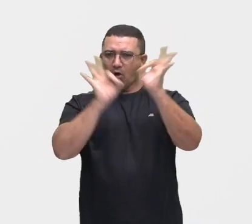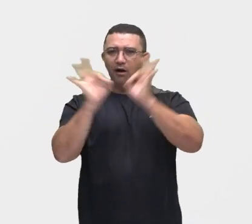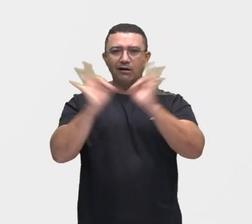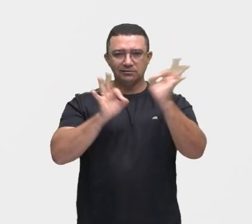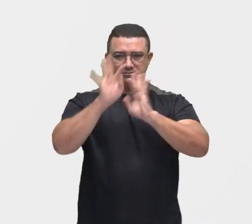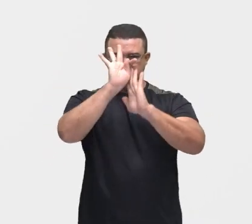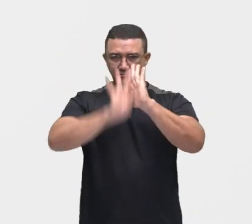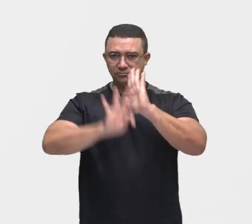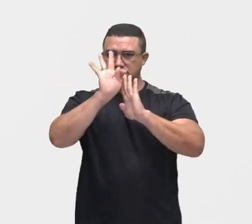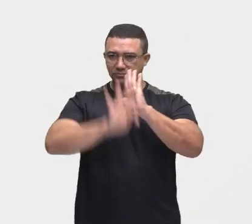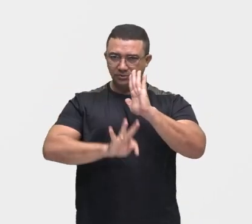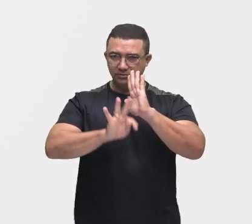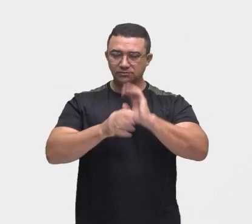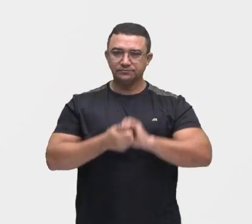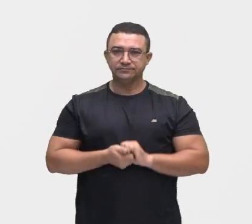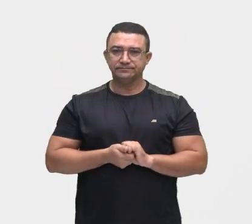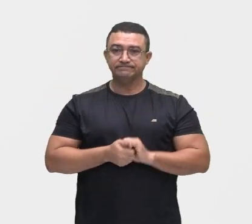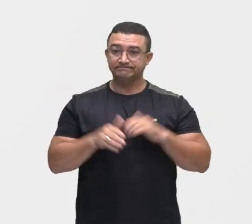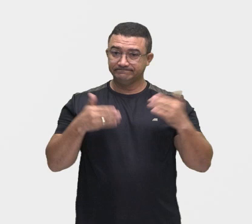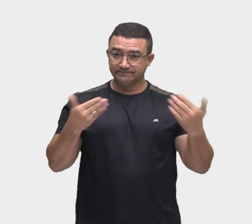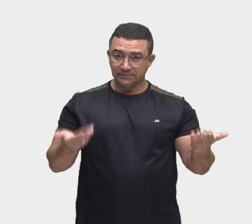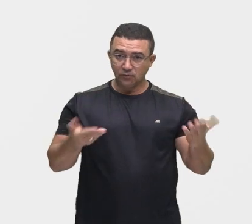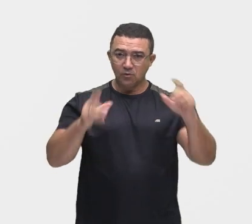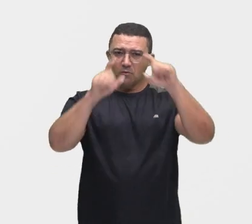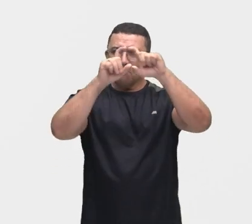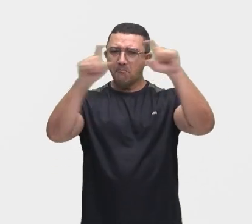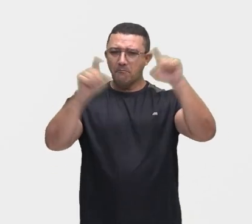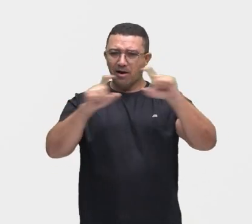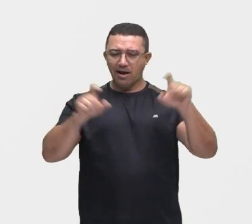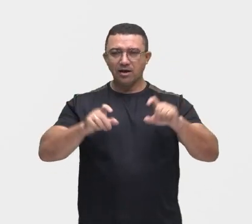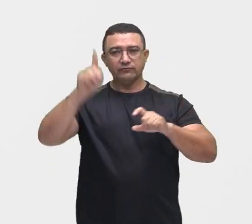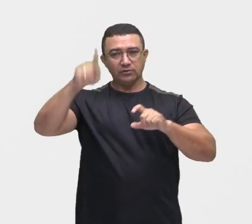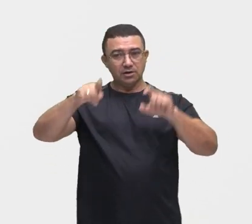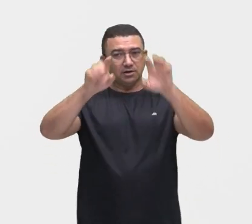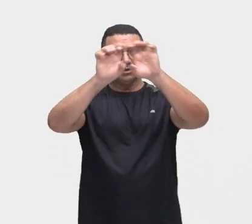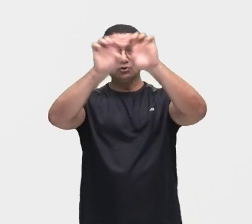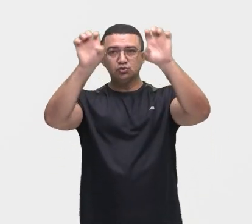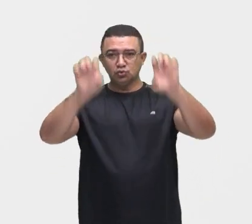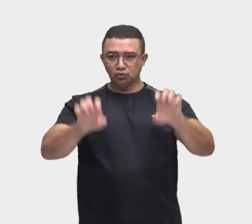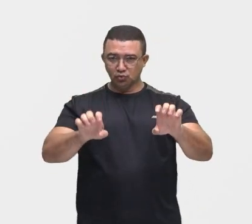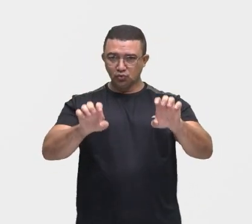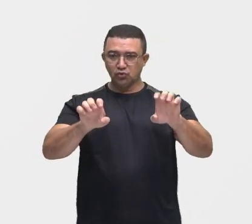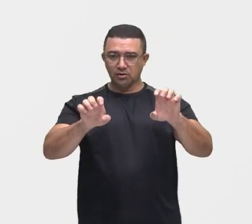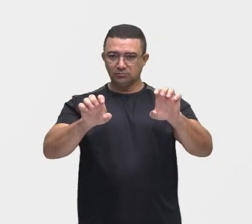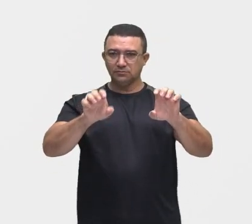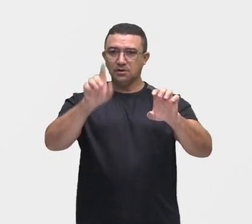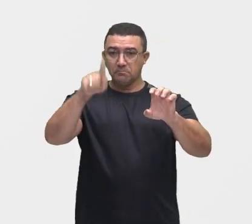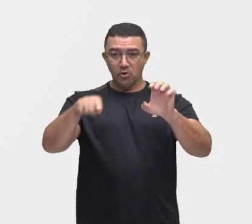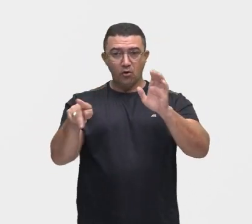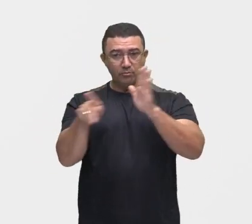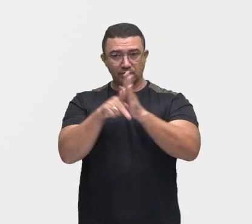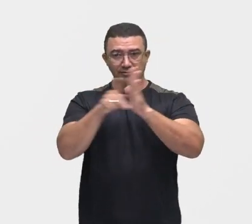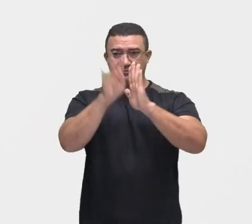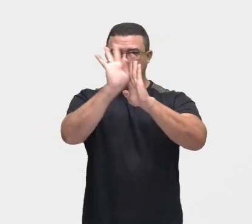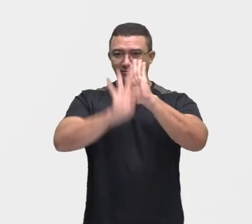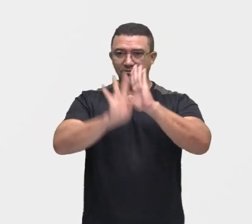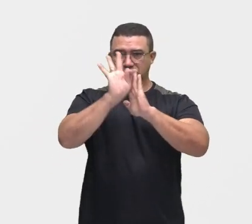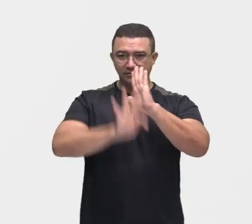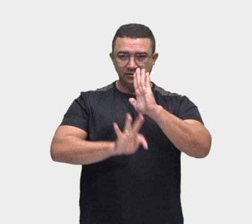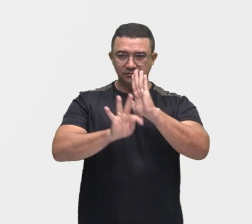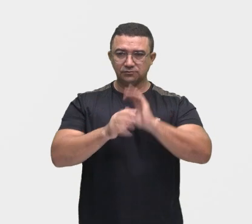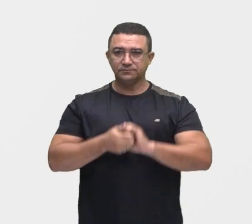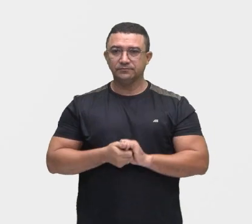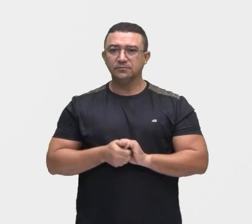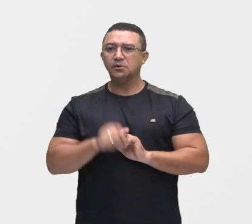organizar o texto. Portanto, os parágrafos são essas estruturas que compõem, eles vão compor o texto, não